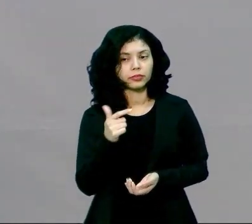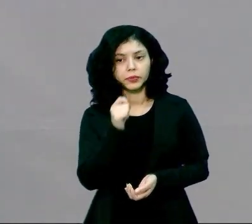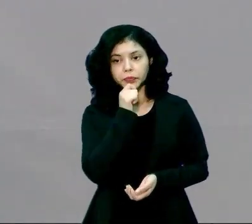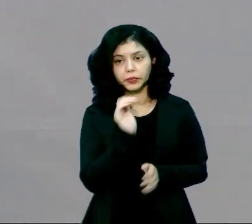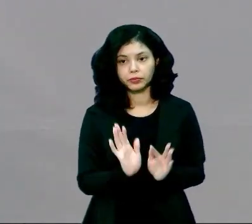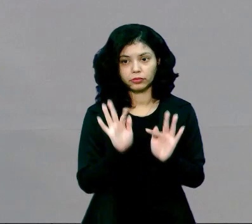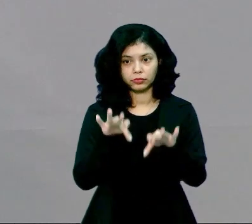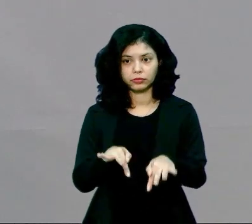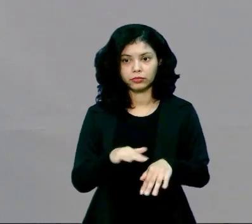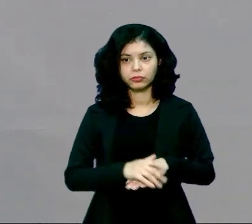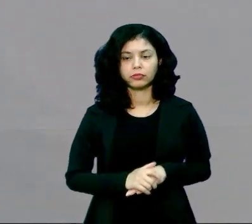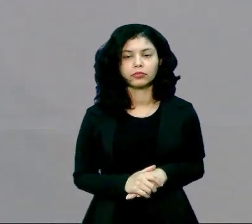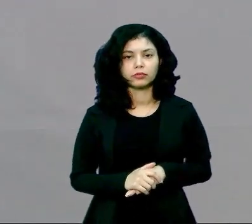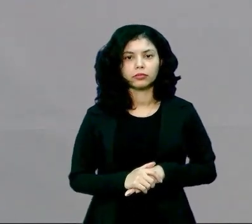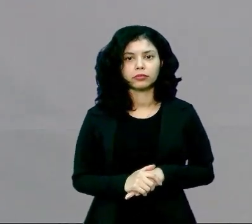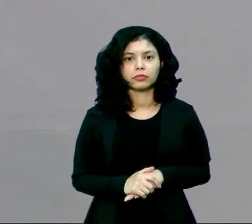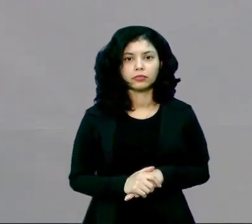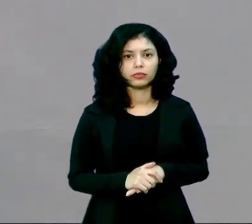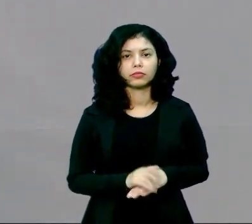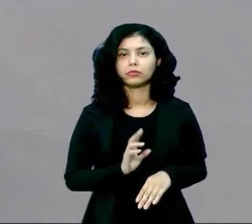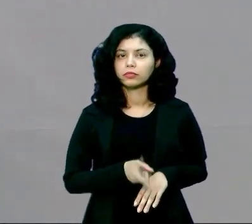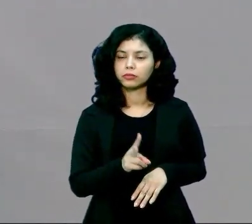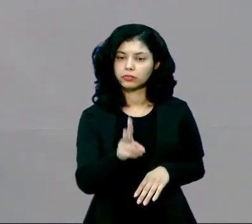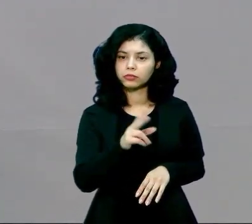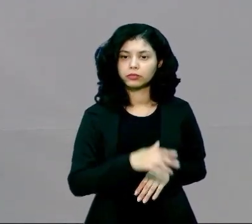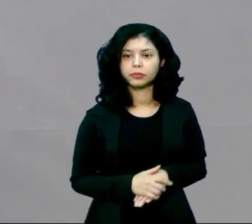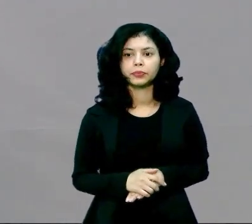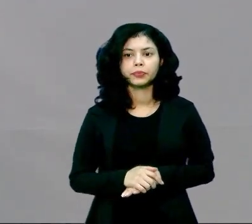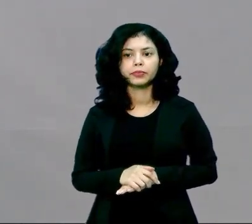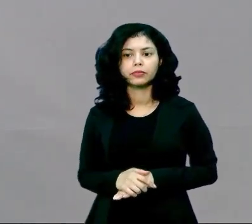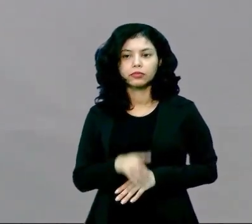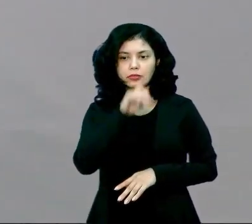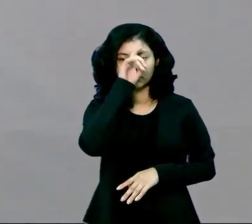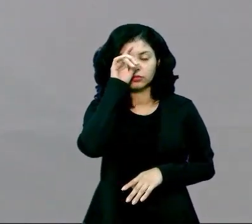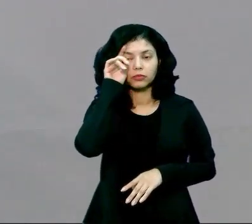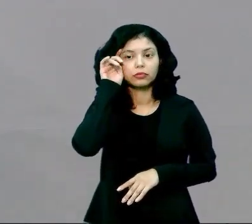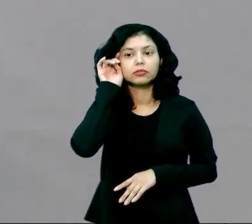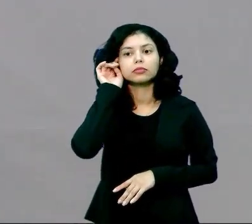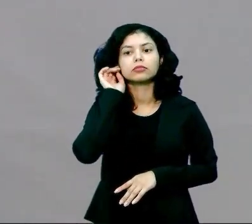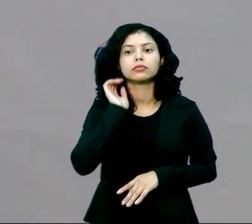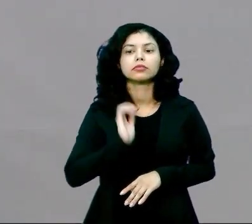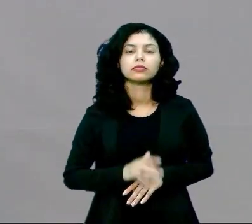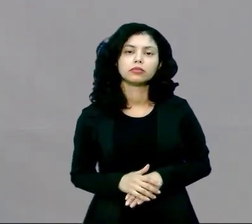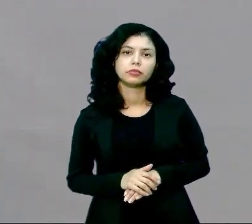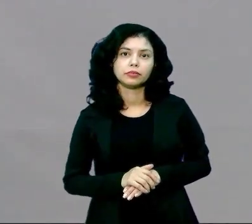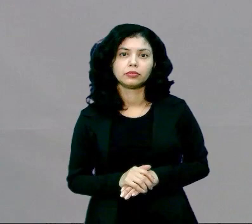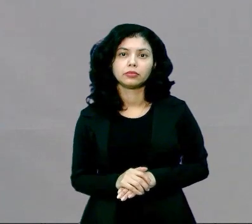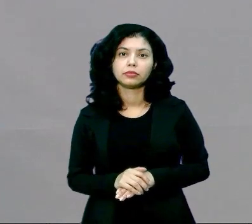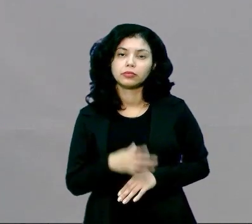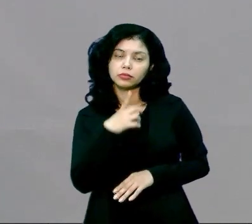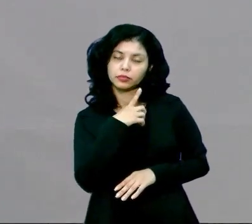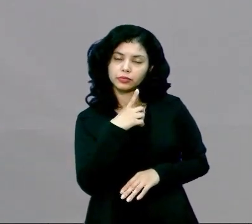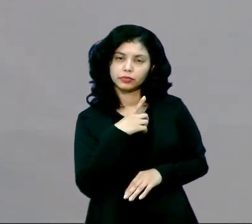não chegou ao fim, tá? Então há continuidade. Então, galera, para ilustrar aí a